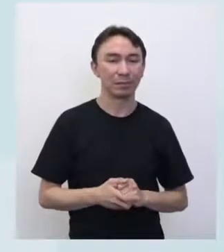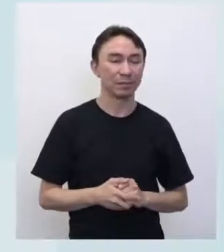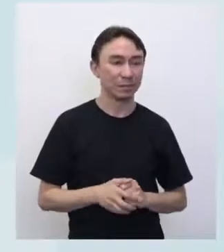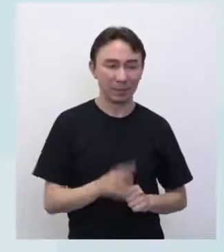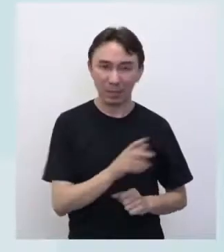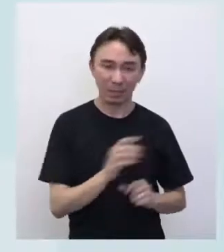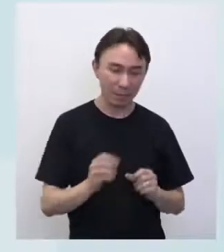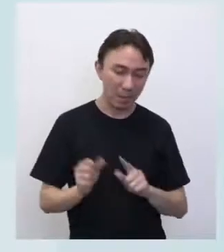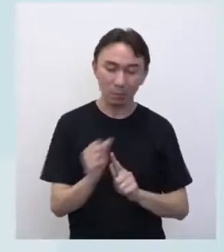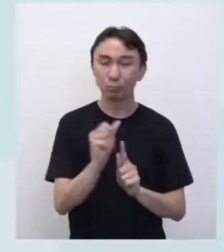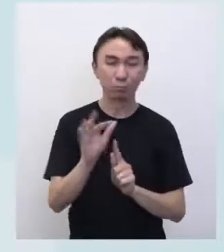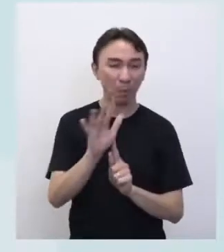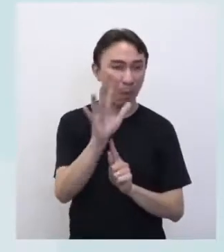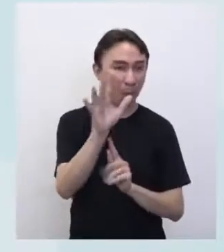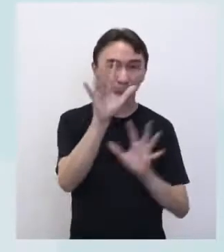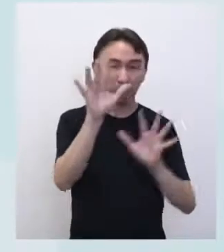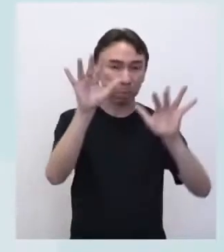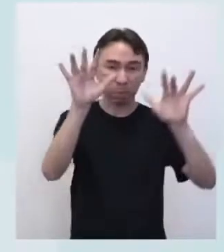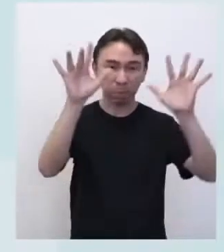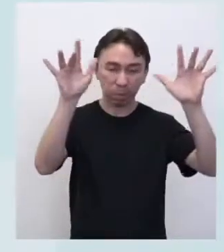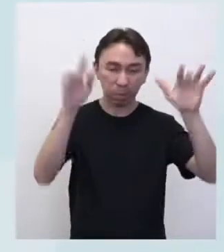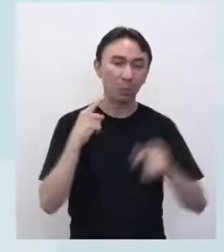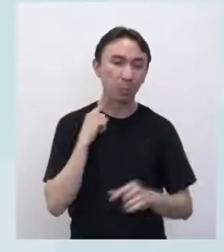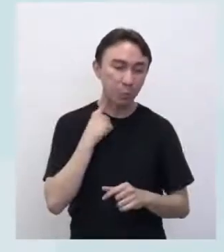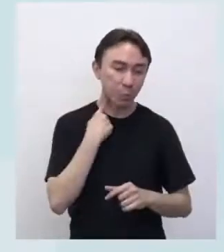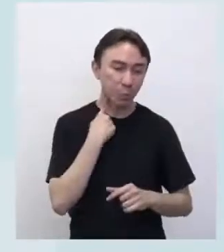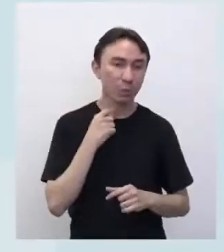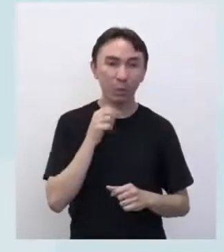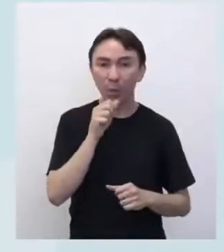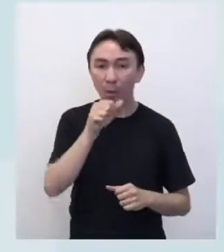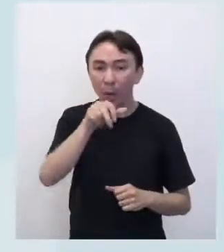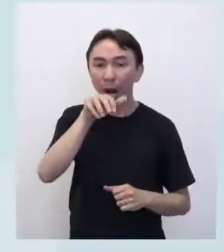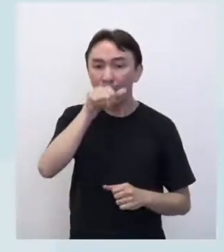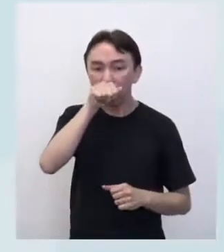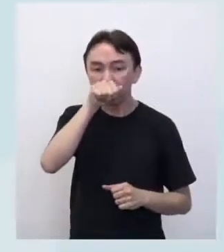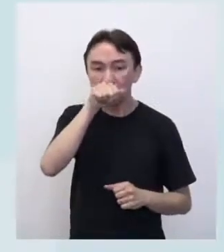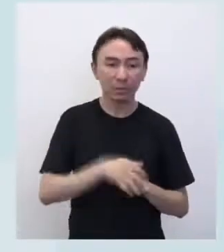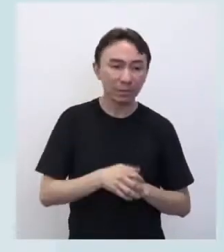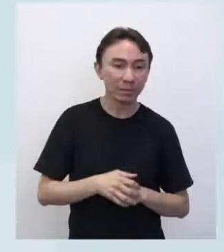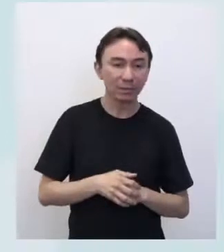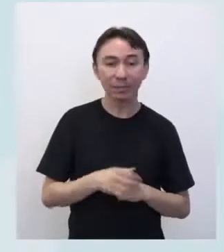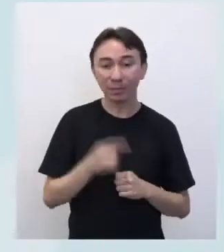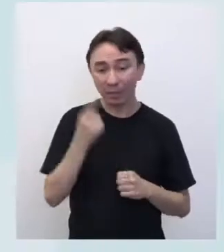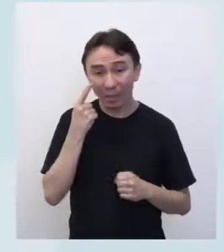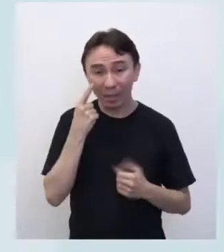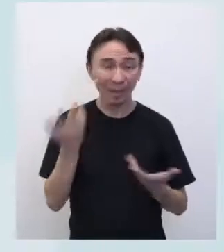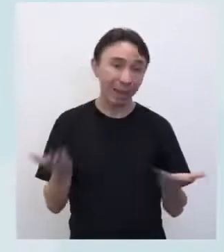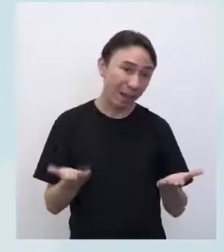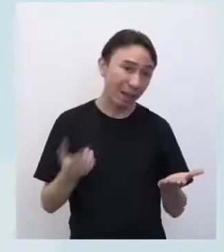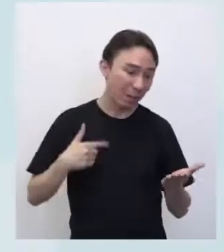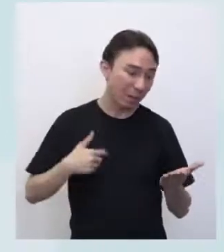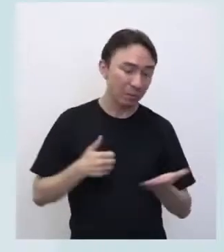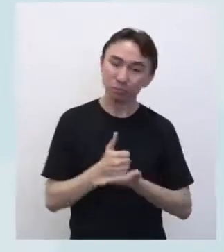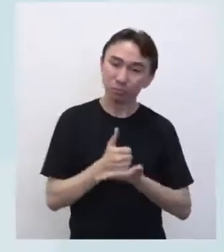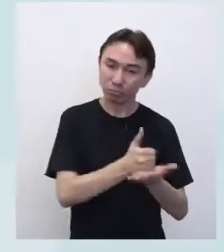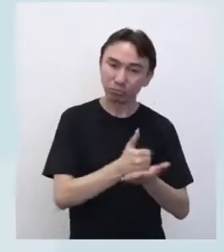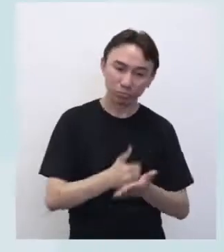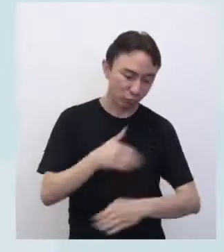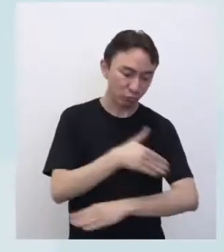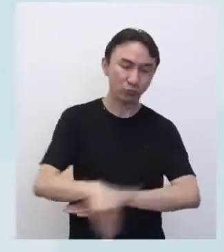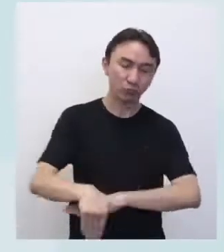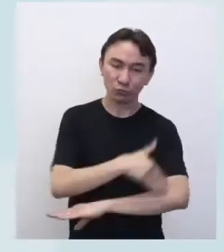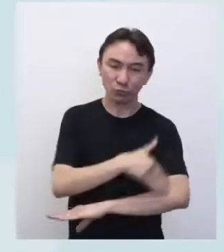Yes. Particularly from road transport. Particularmente do transporte rodoviário. Are much larger